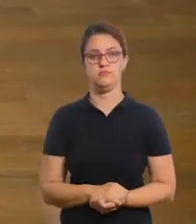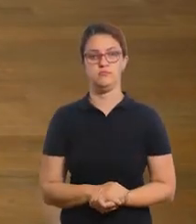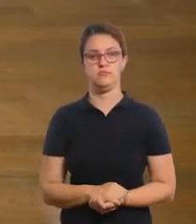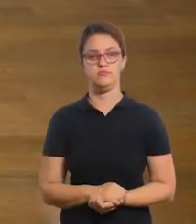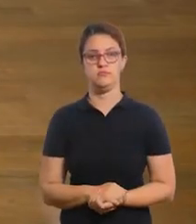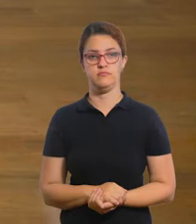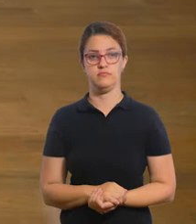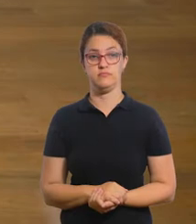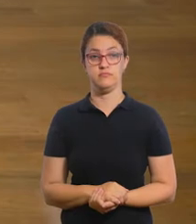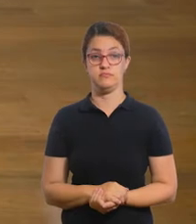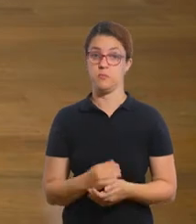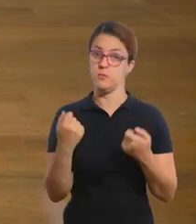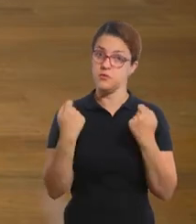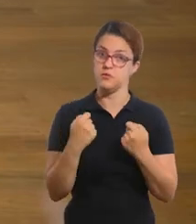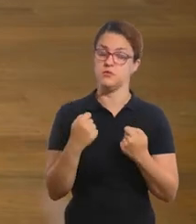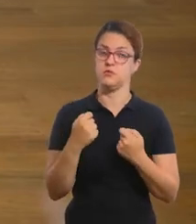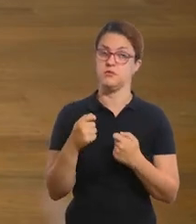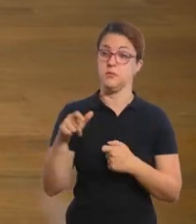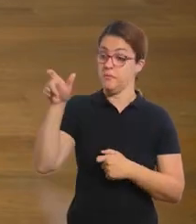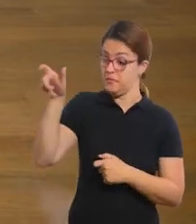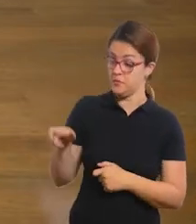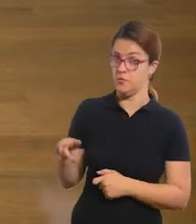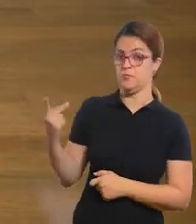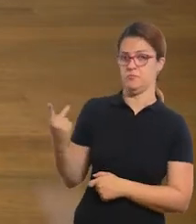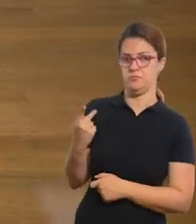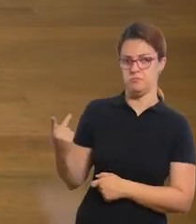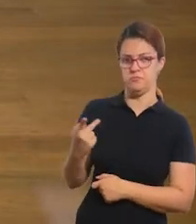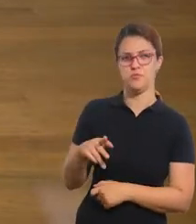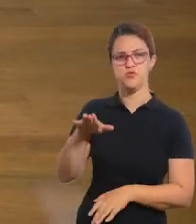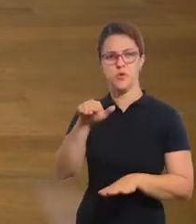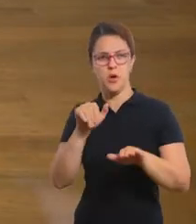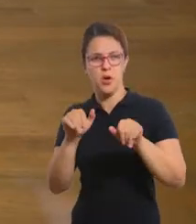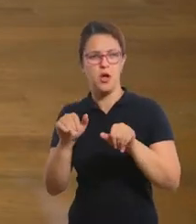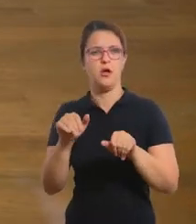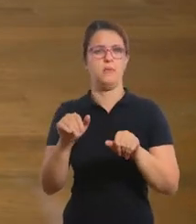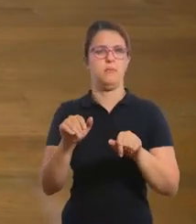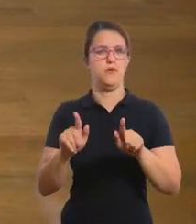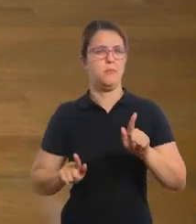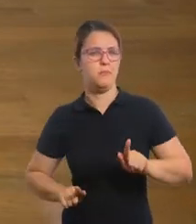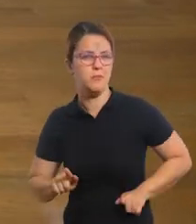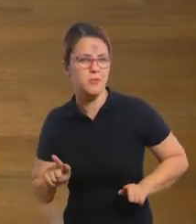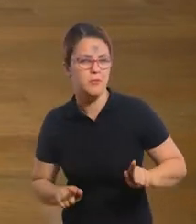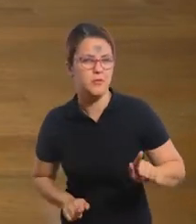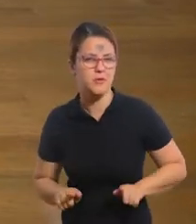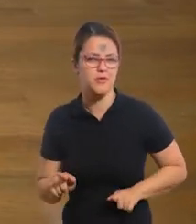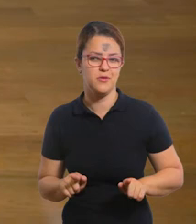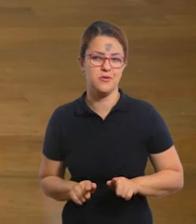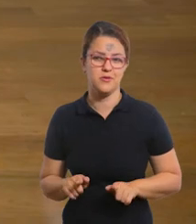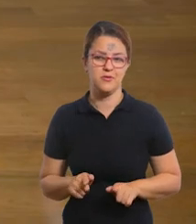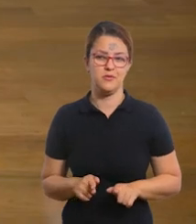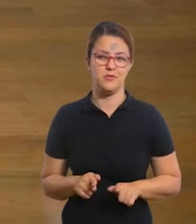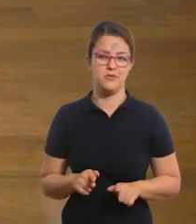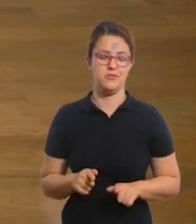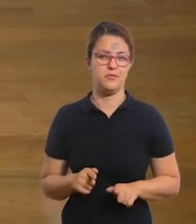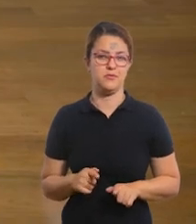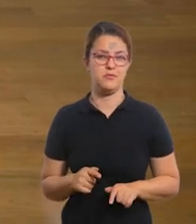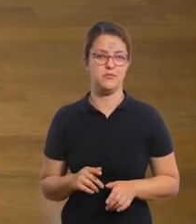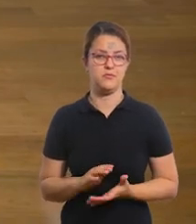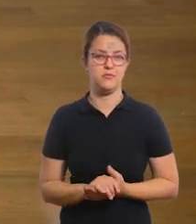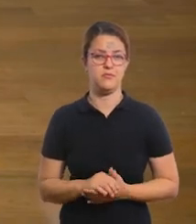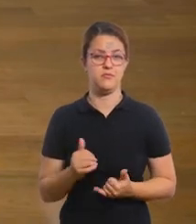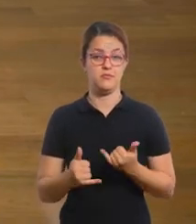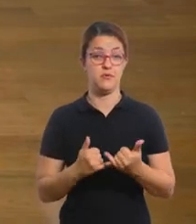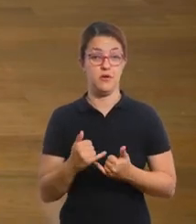Então você vai precisar de um competidor com você, então pega o seu filhinho, o priminho aí com você e vocês vão puxando, vão